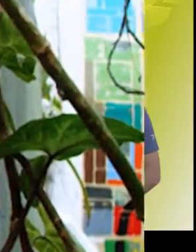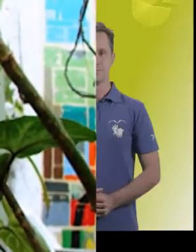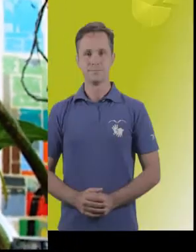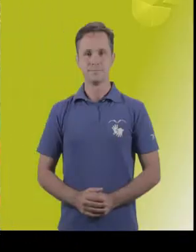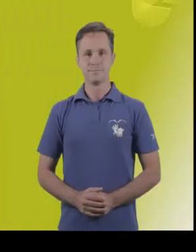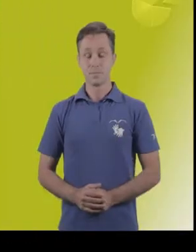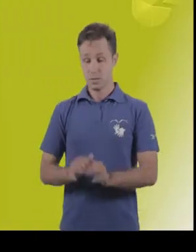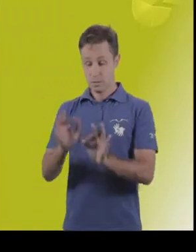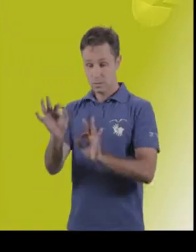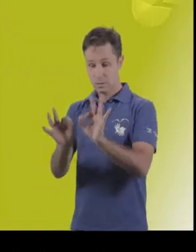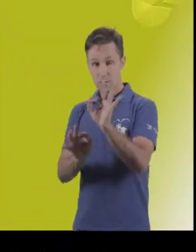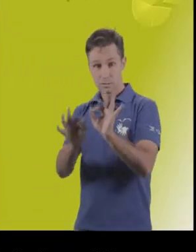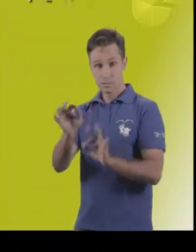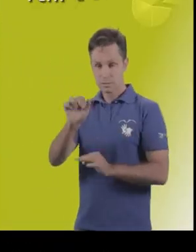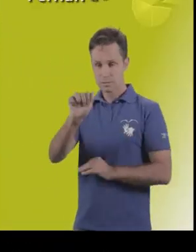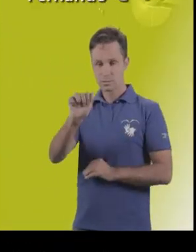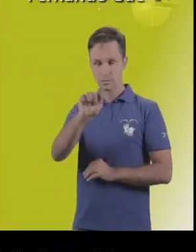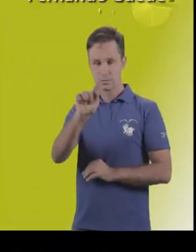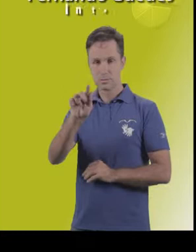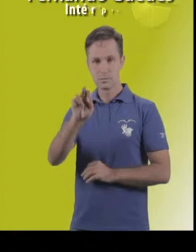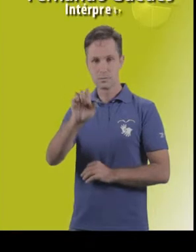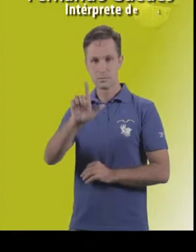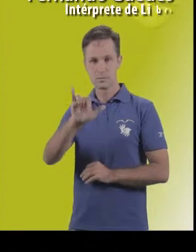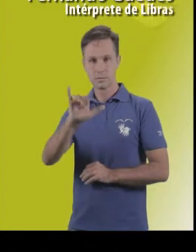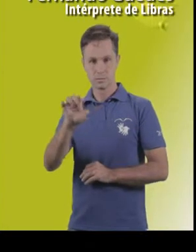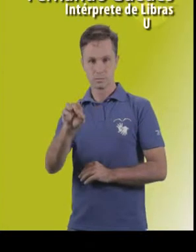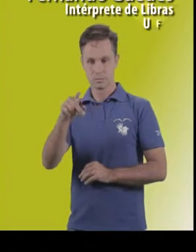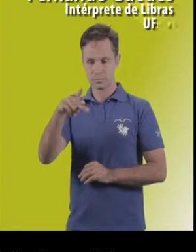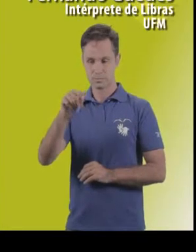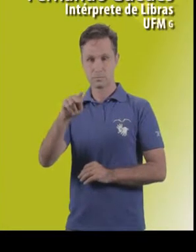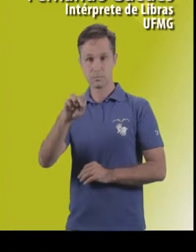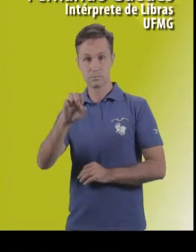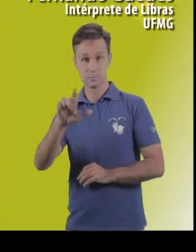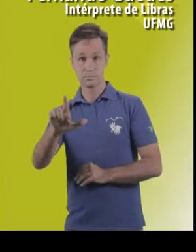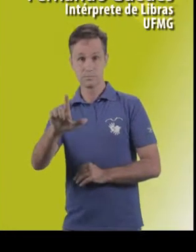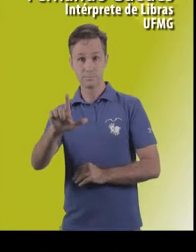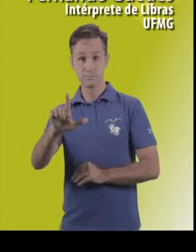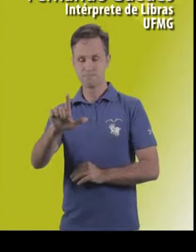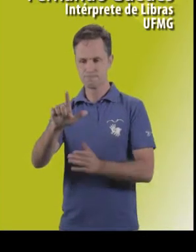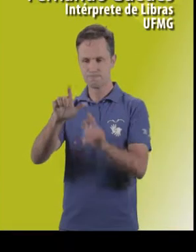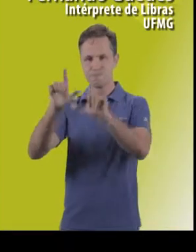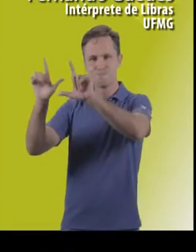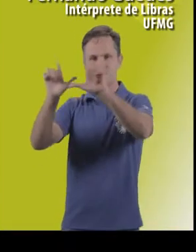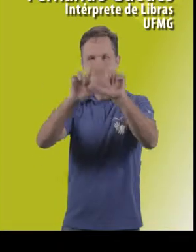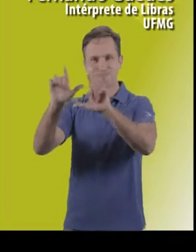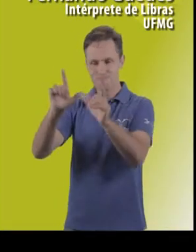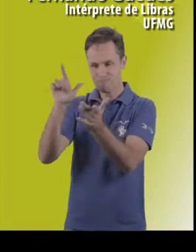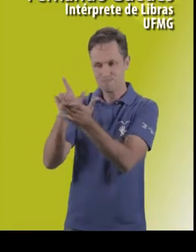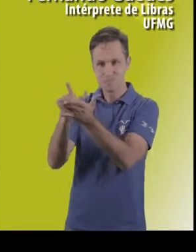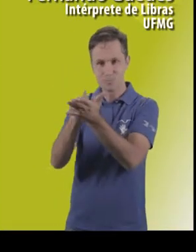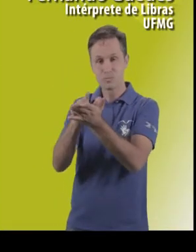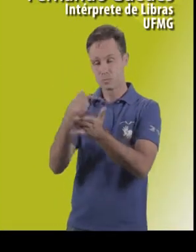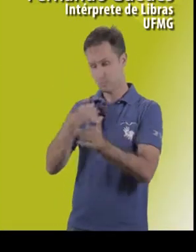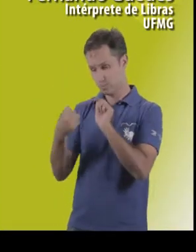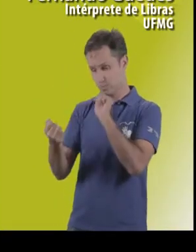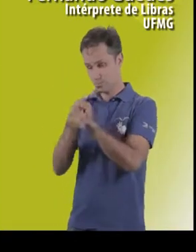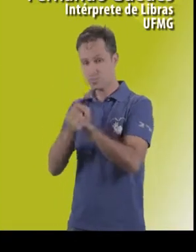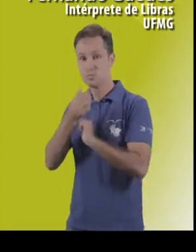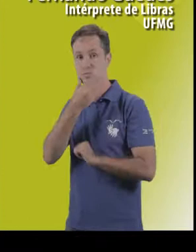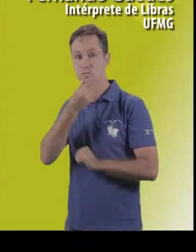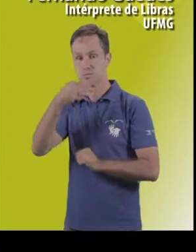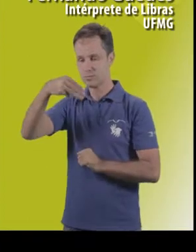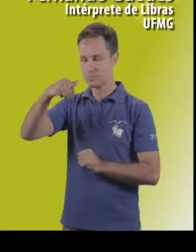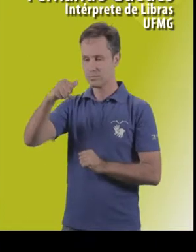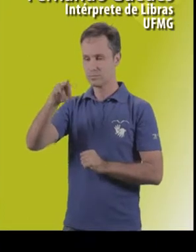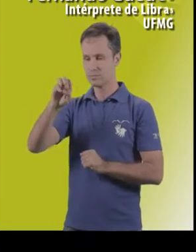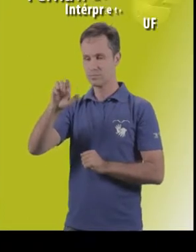O trabalho dos azuleiros de papel é um trabalho desenvolvido na dupla, que eu faço